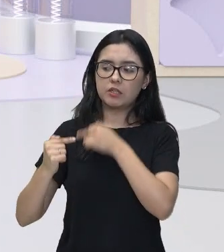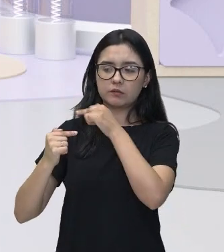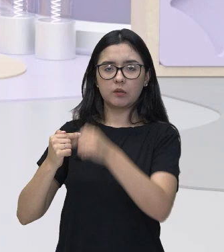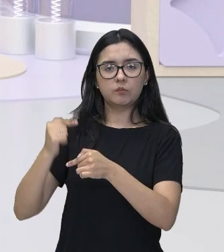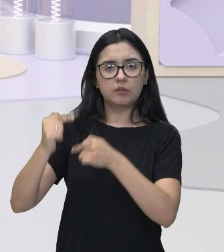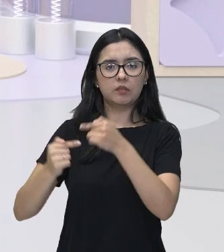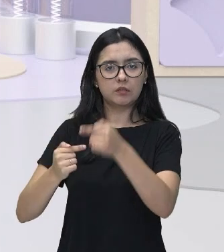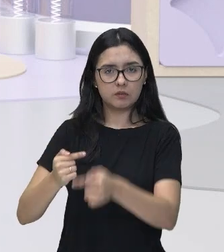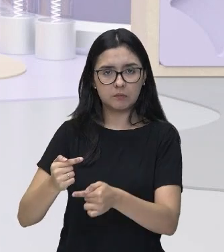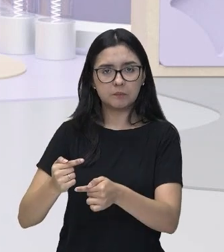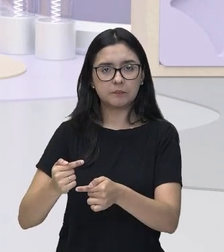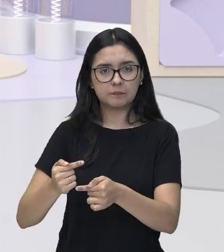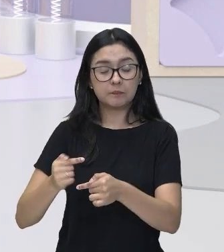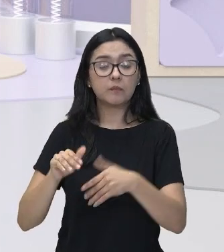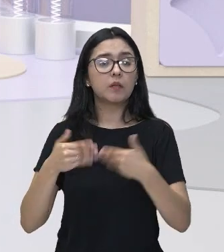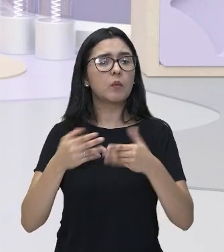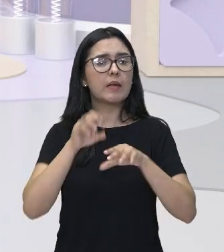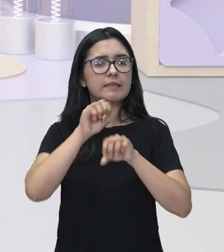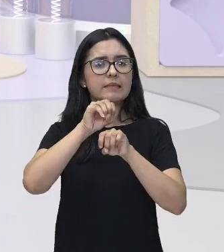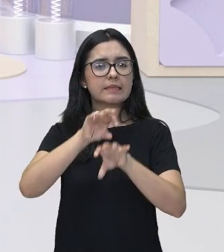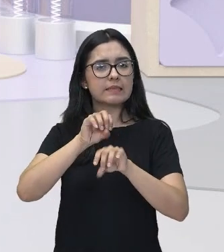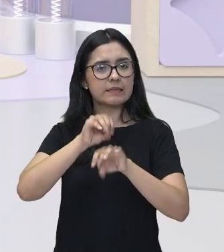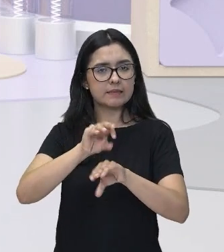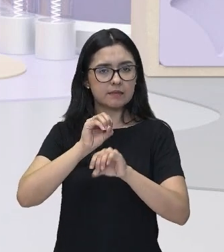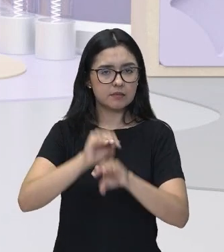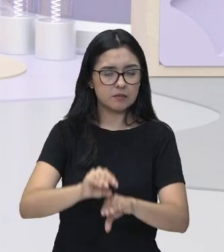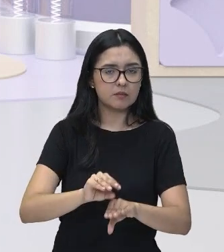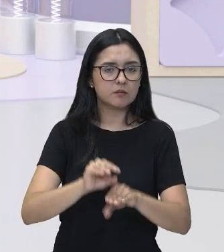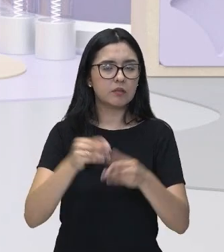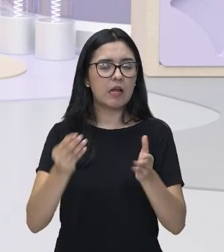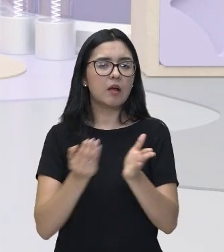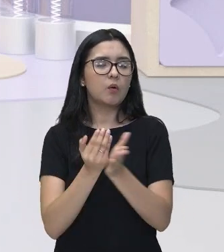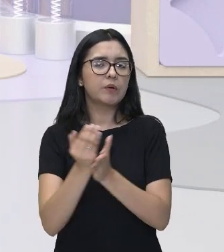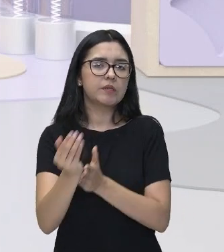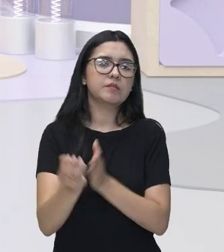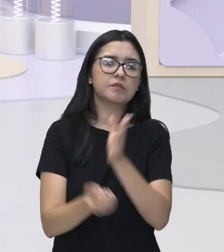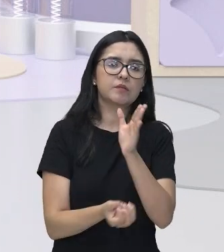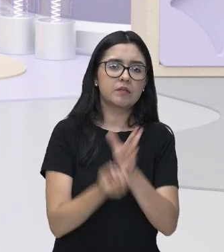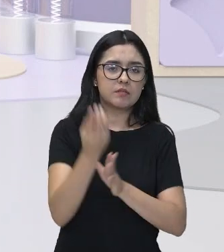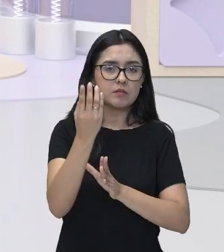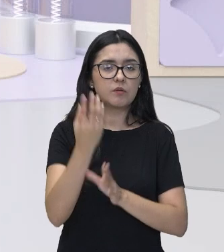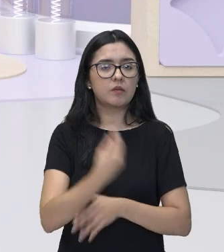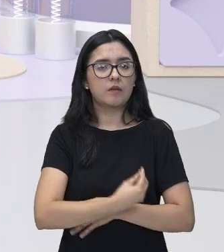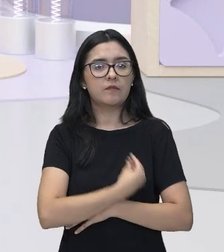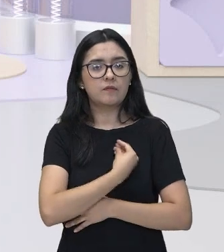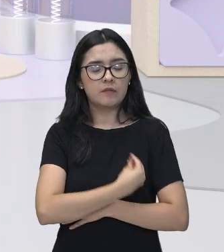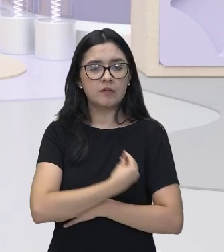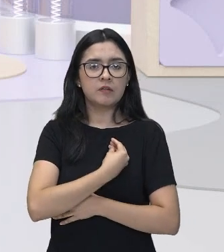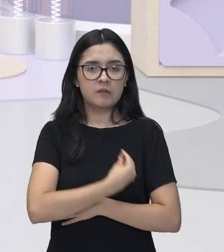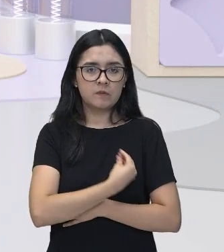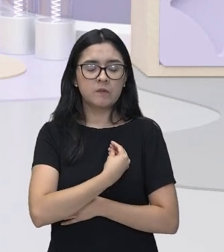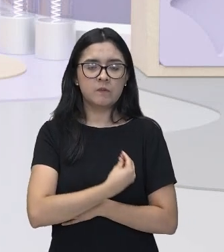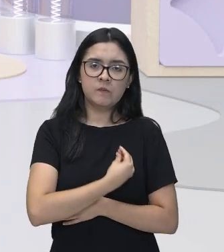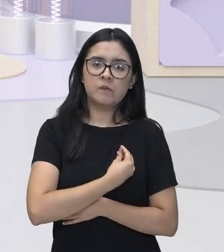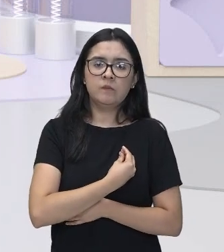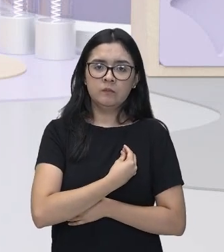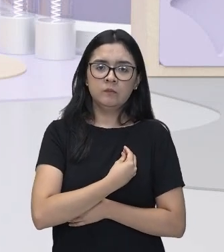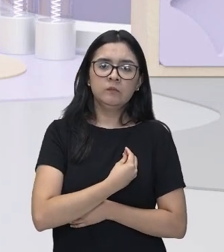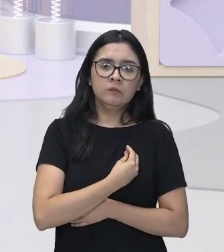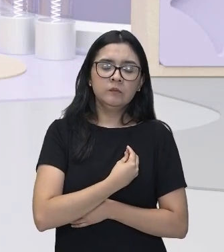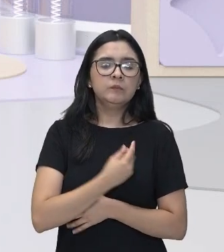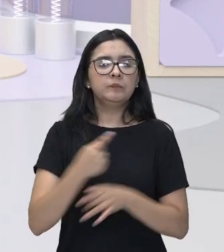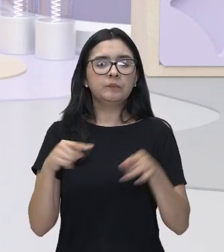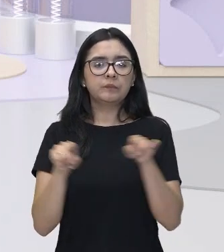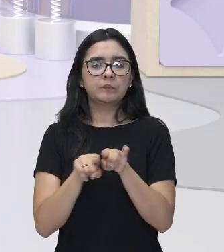geração. Esses ensinamentos de origem da vida, dentro disso de cuidado da vida, cuidado dos